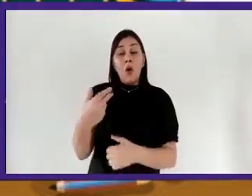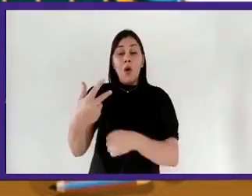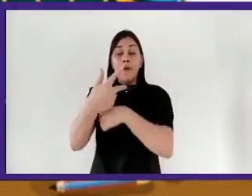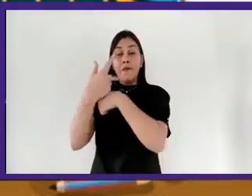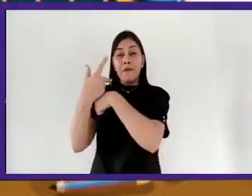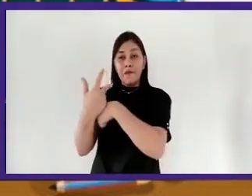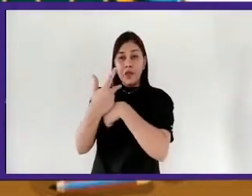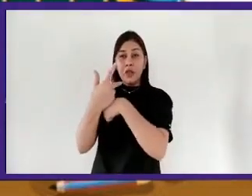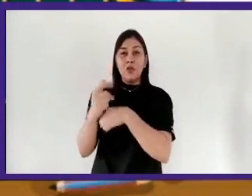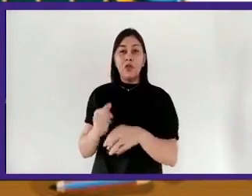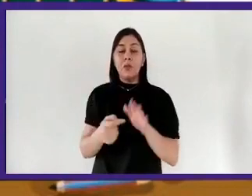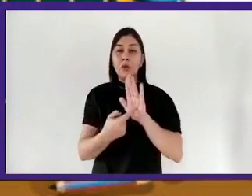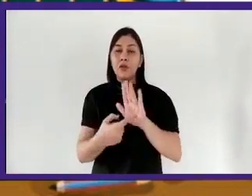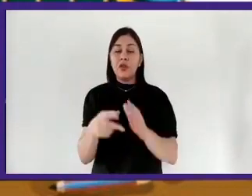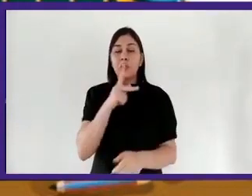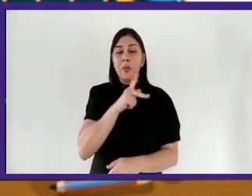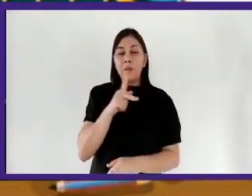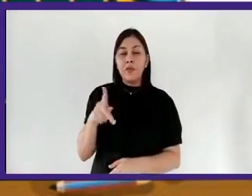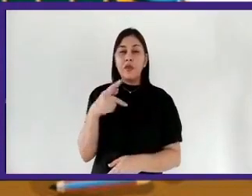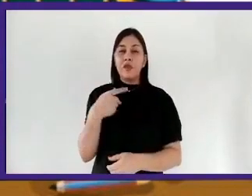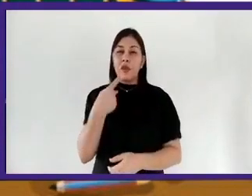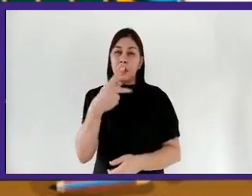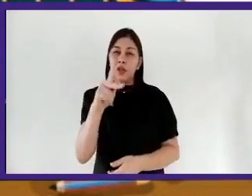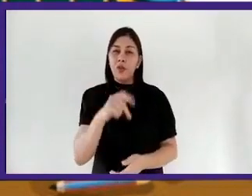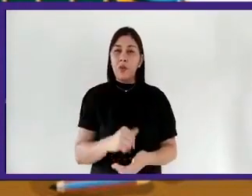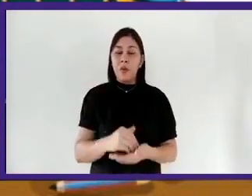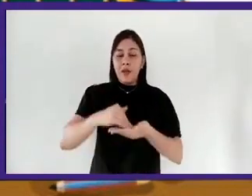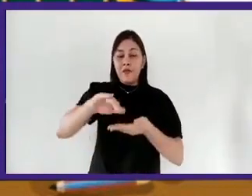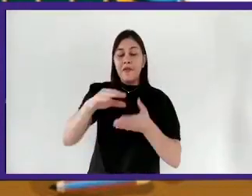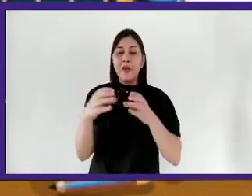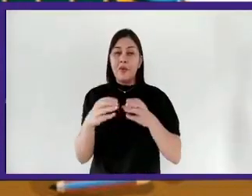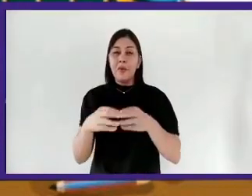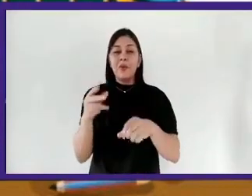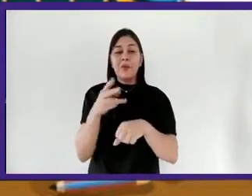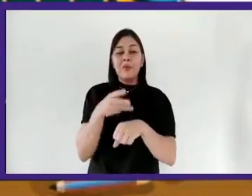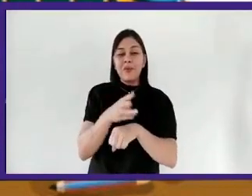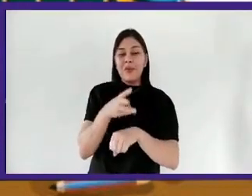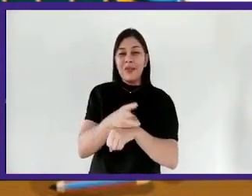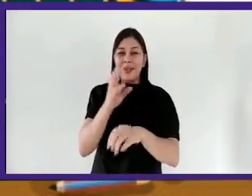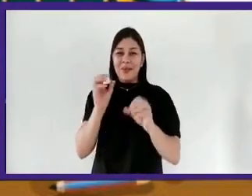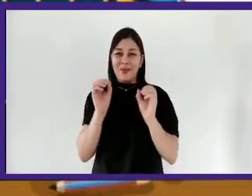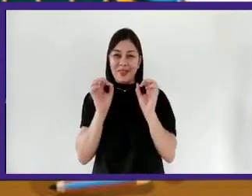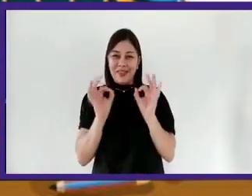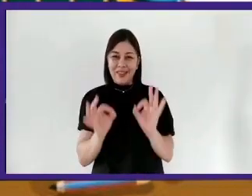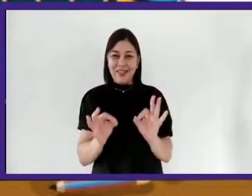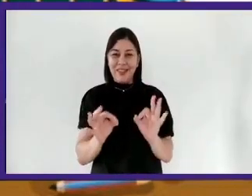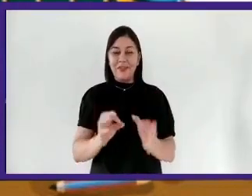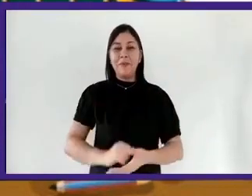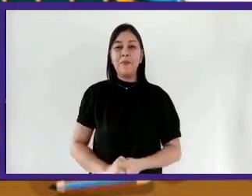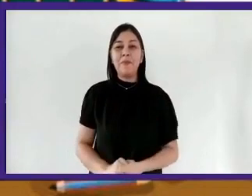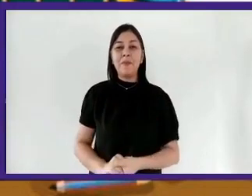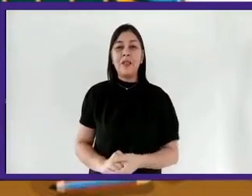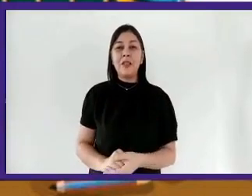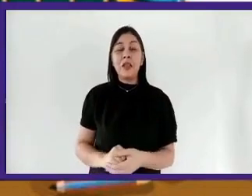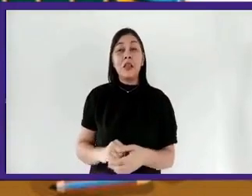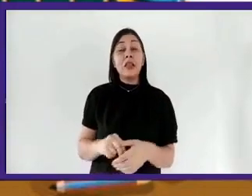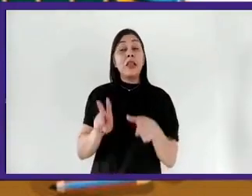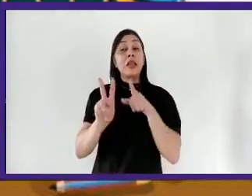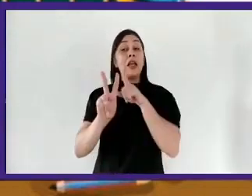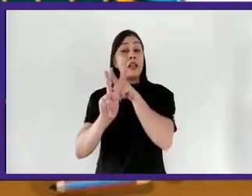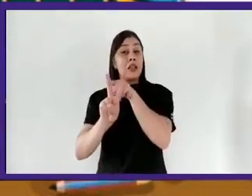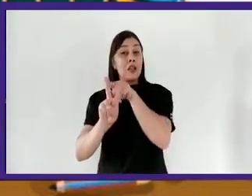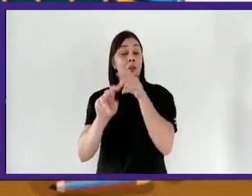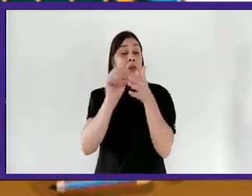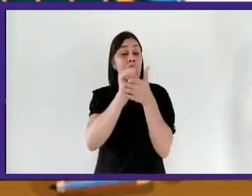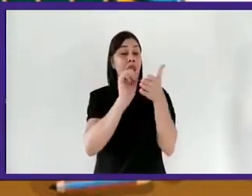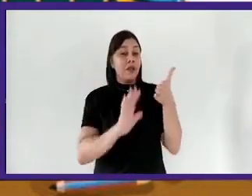vídeo mostrando e falando para a sua professora e envia para o grupo da sua turminha, certo? E a